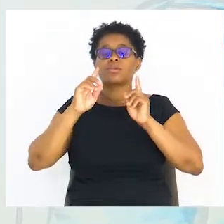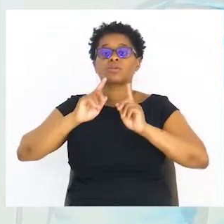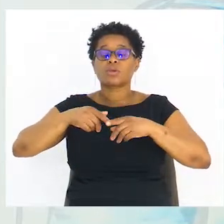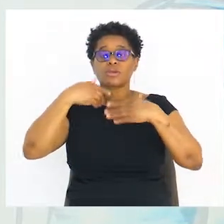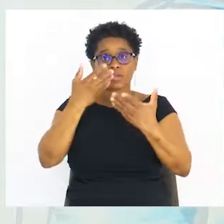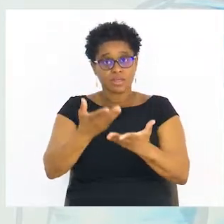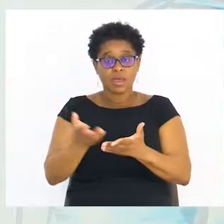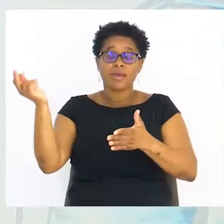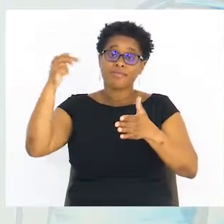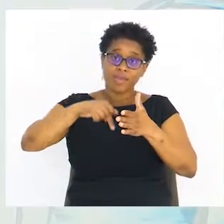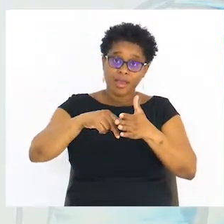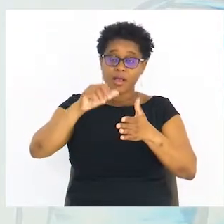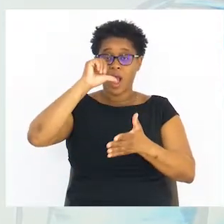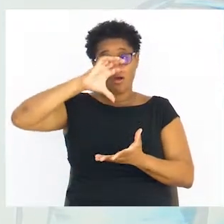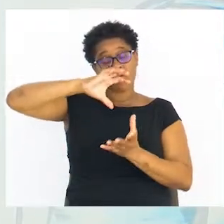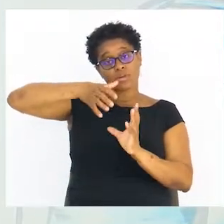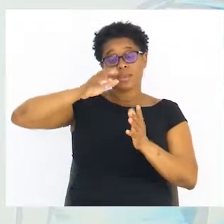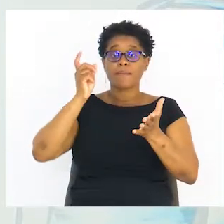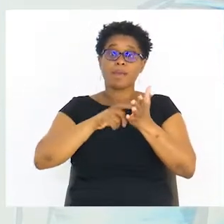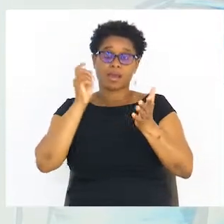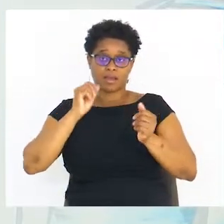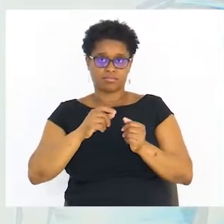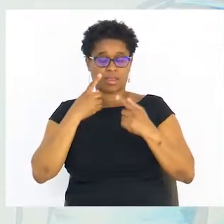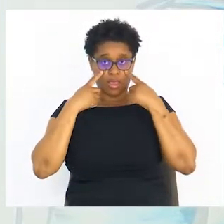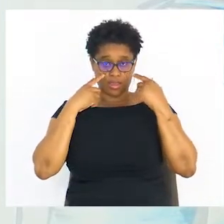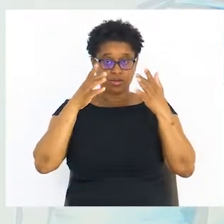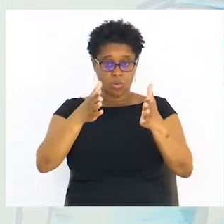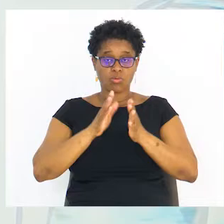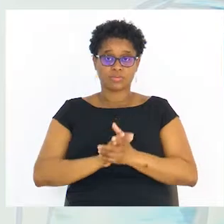deram entrada ao continente americano. Atenção!